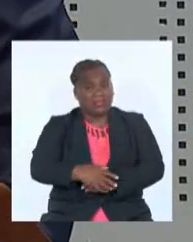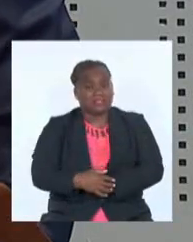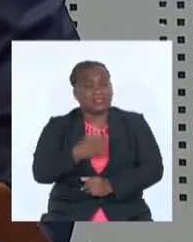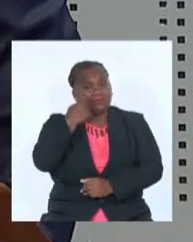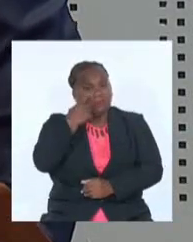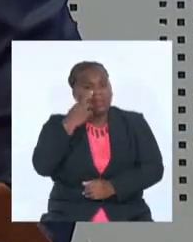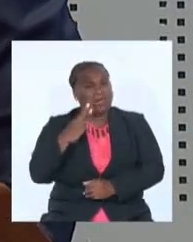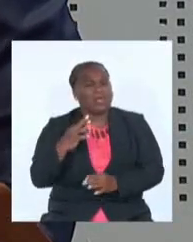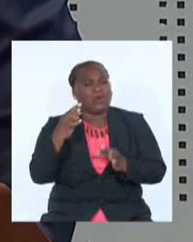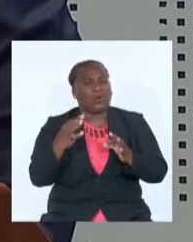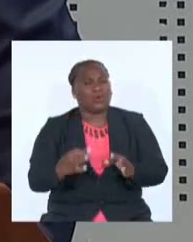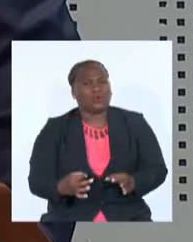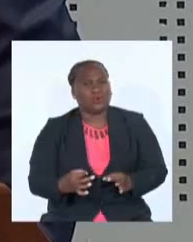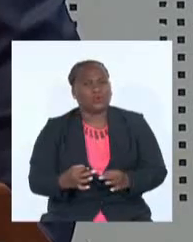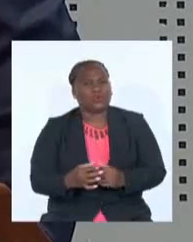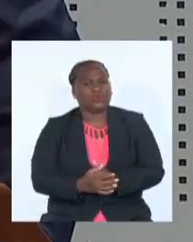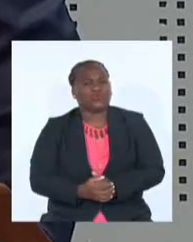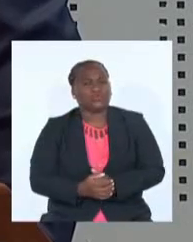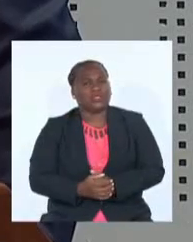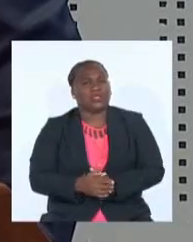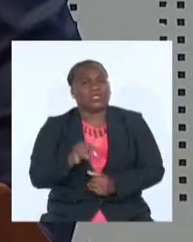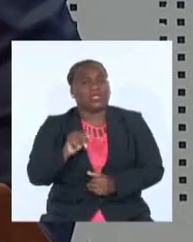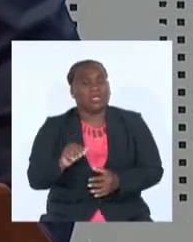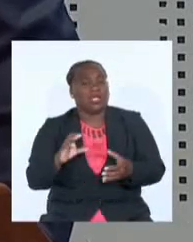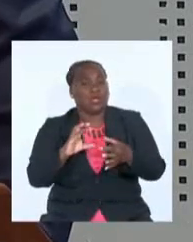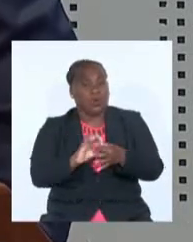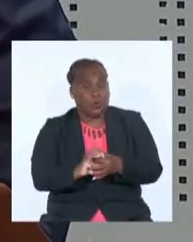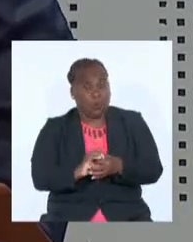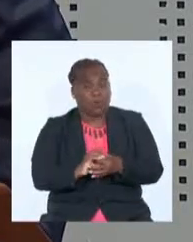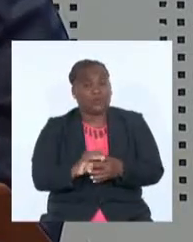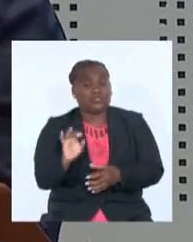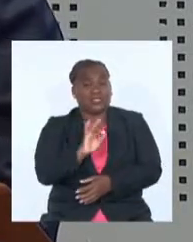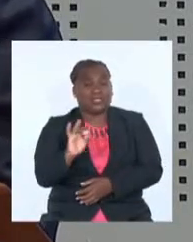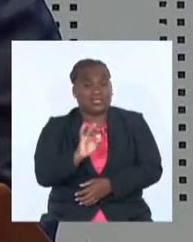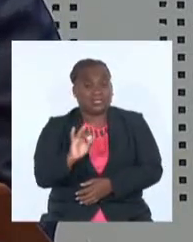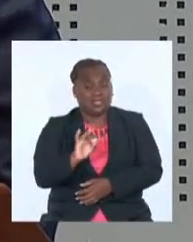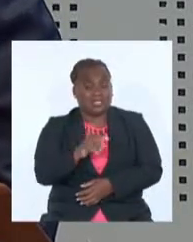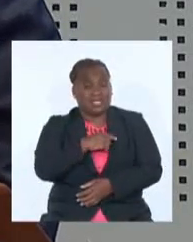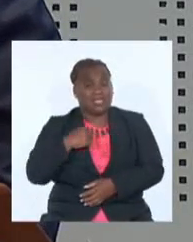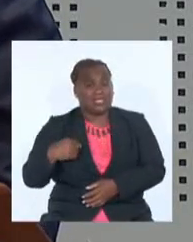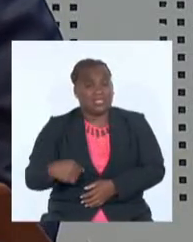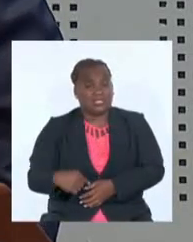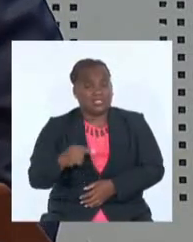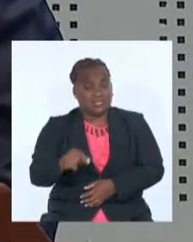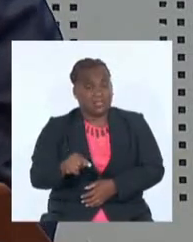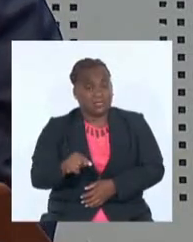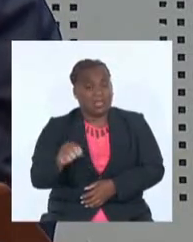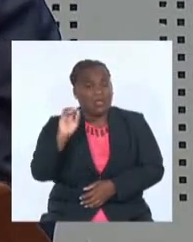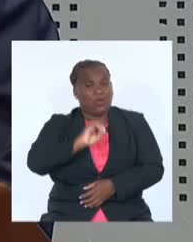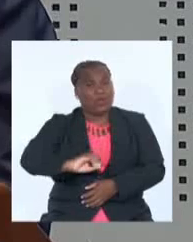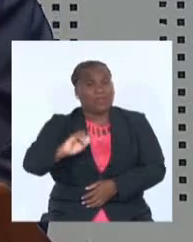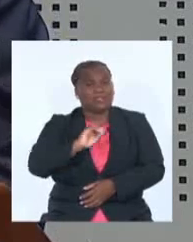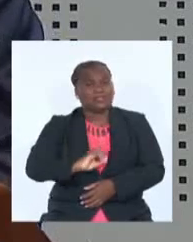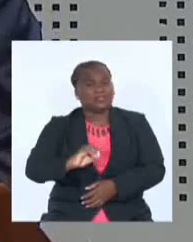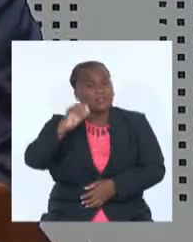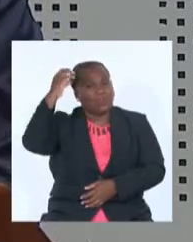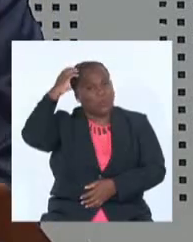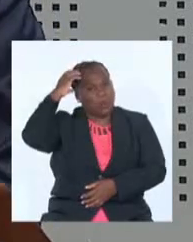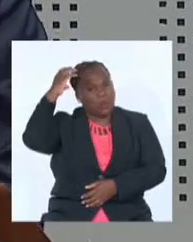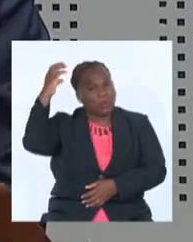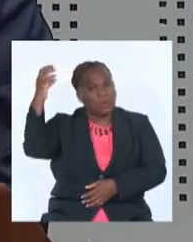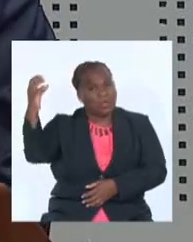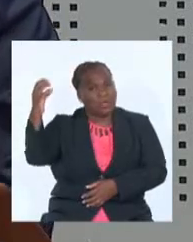o G77 China, enquanto a maior organização intergovernamental de países